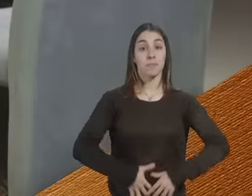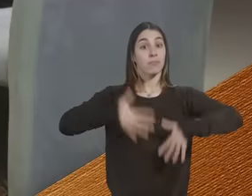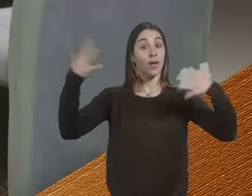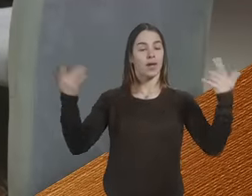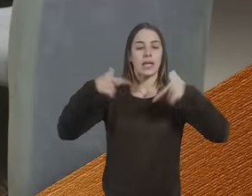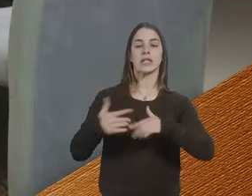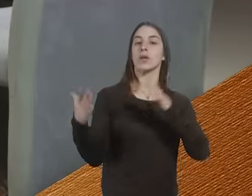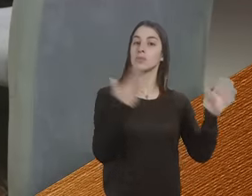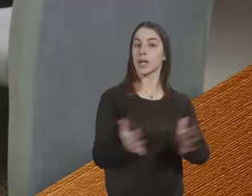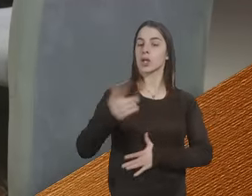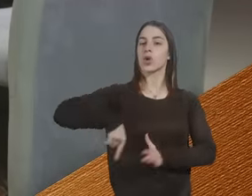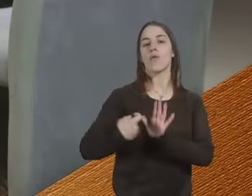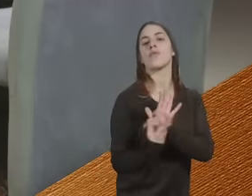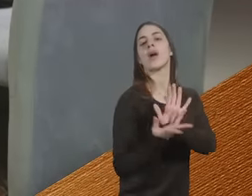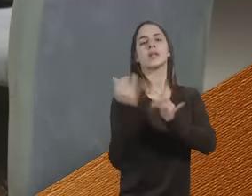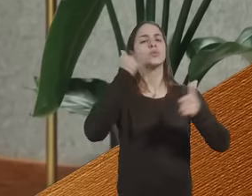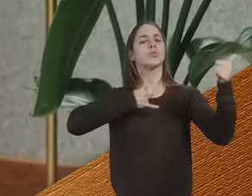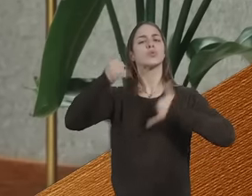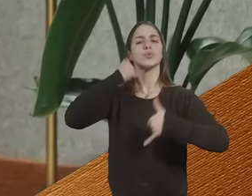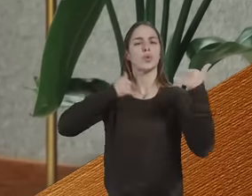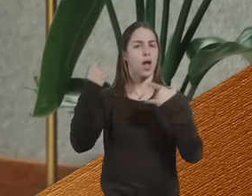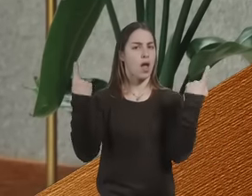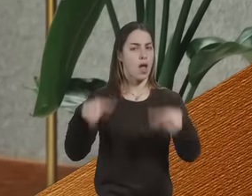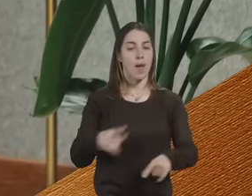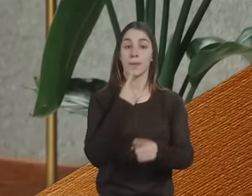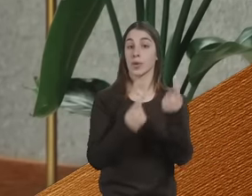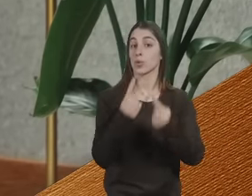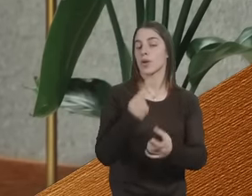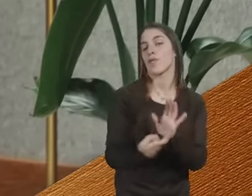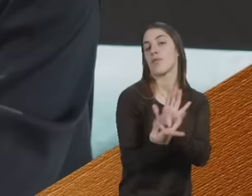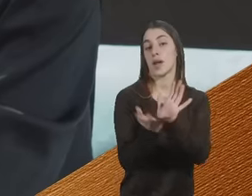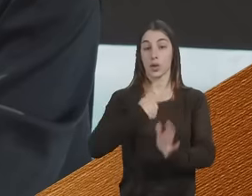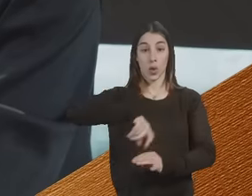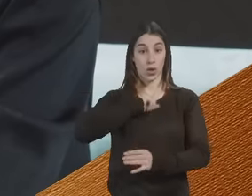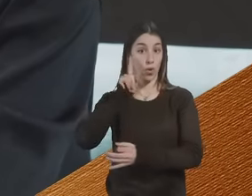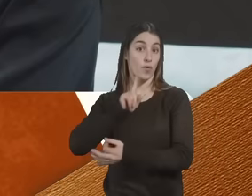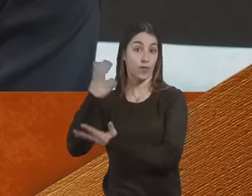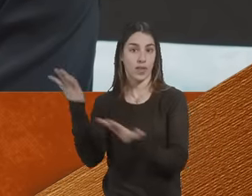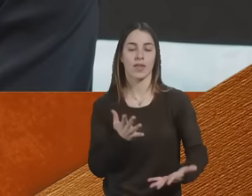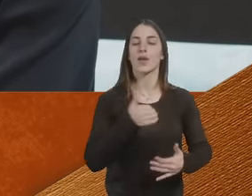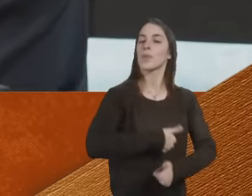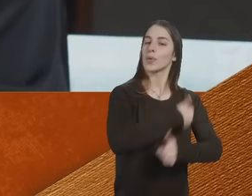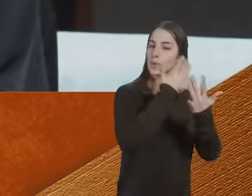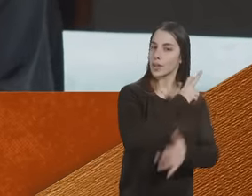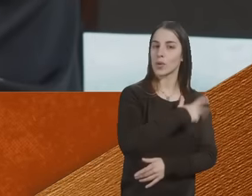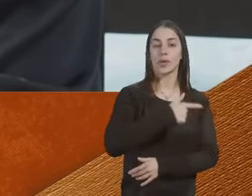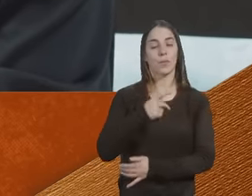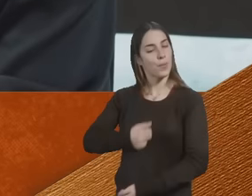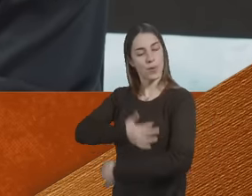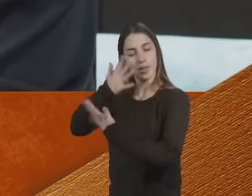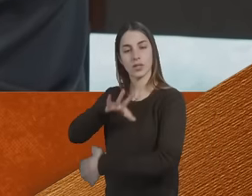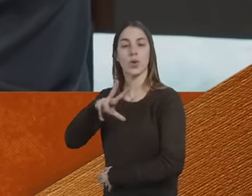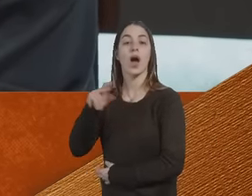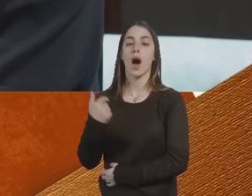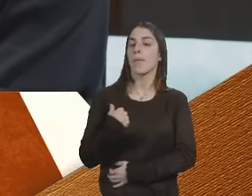Neste momento temos já várias chamadas em linha com questões para a nossa convidada. Muito bom dia, Ruth. Bom dia, Joana. Pelo